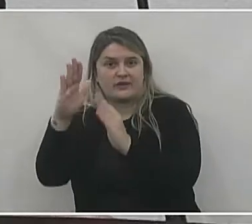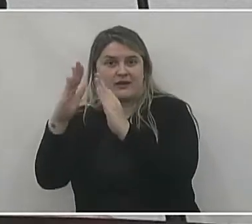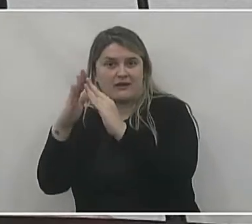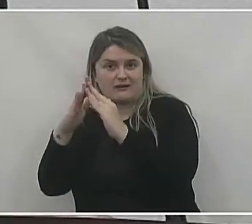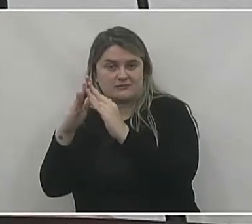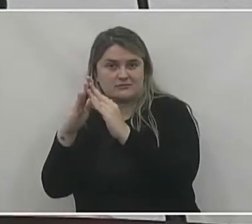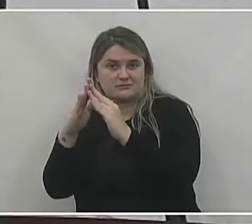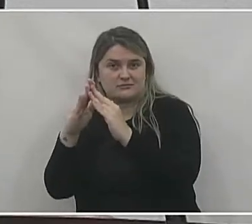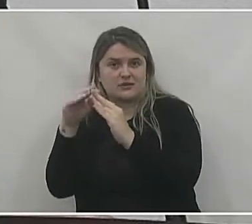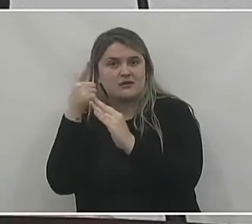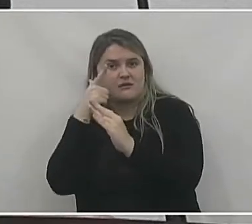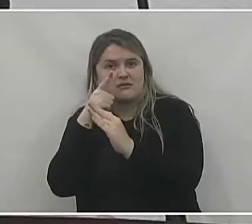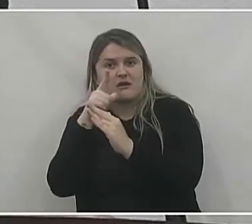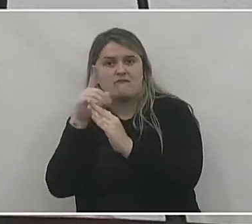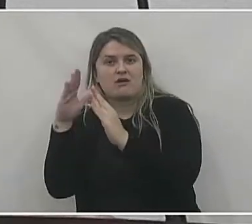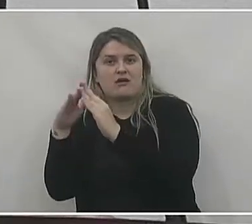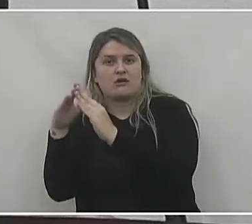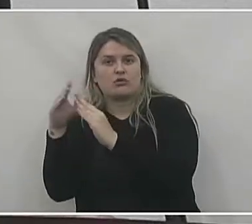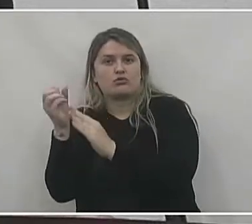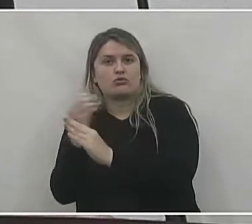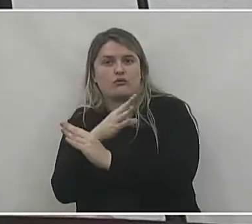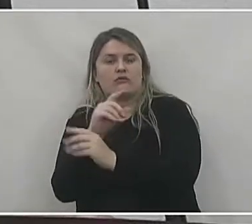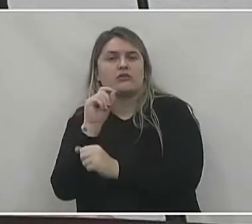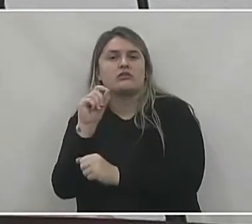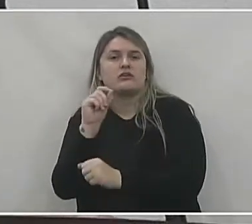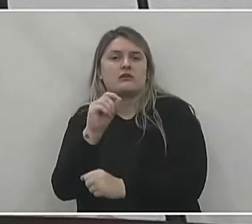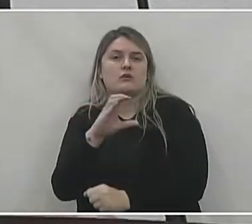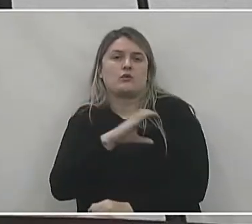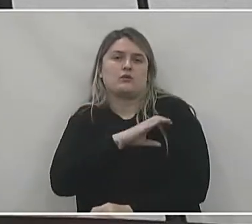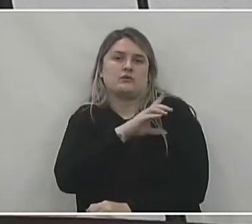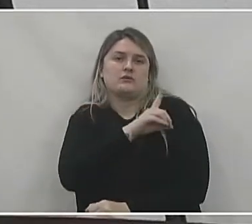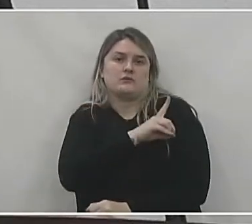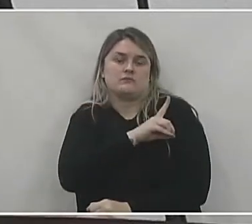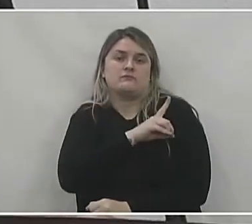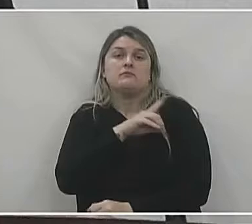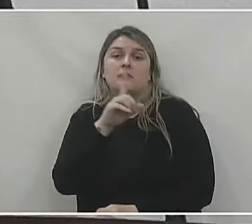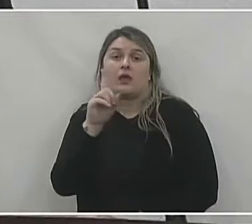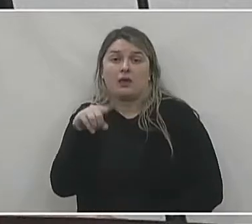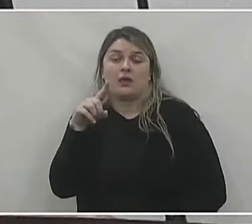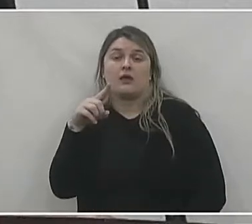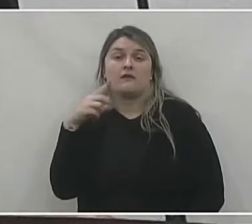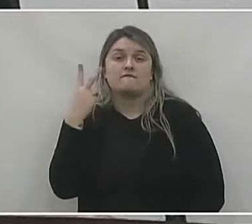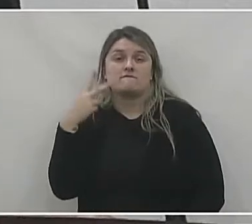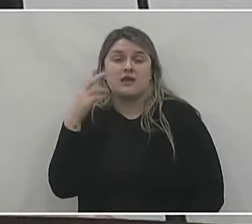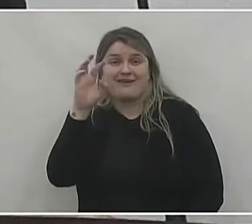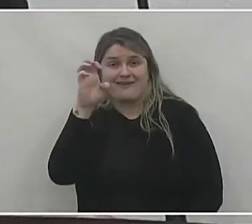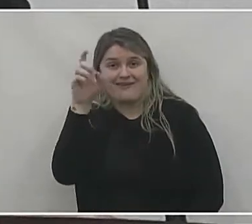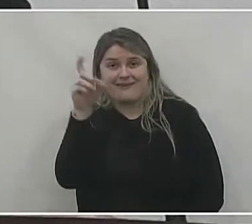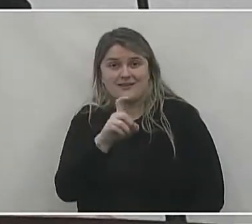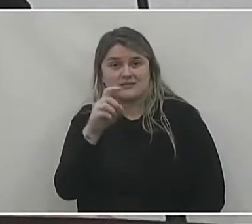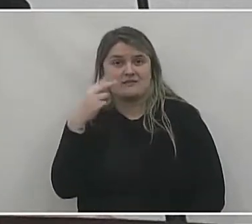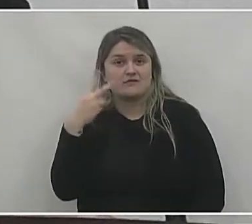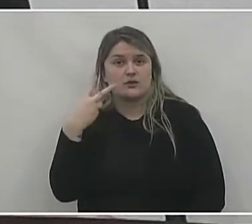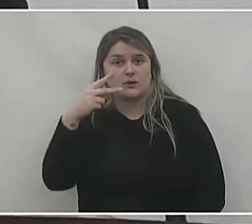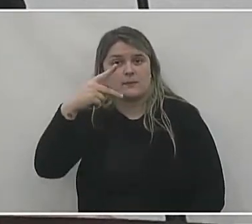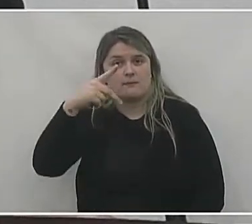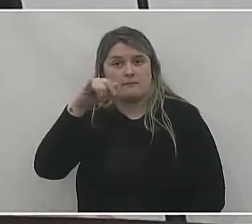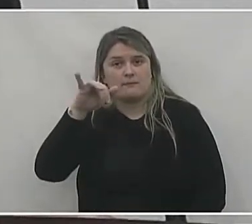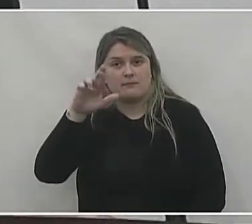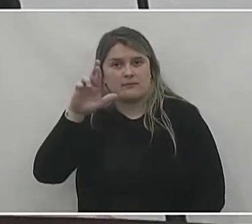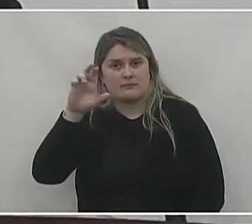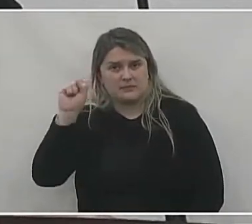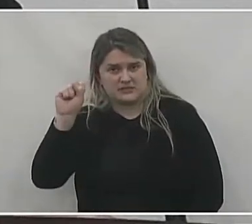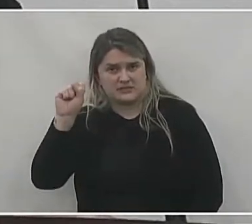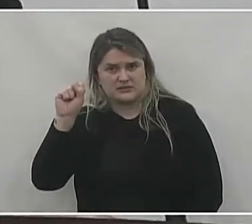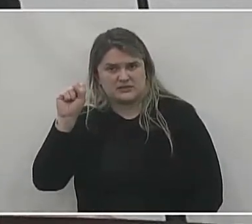casa nova. E quem coordenou todo esse trabalho foi o Pires, e que é importante ser lembrado porque a barranca